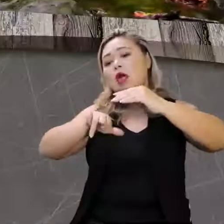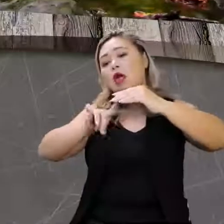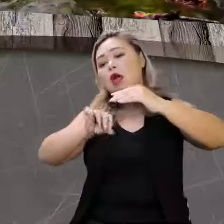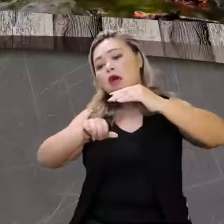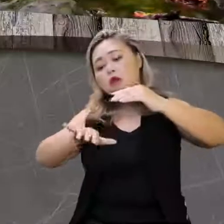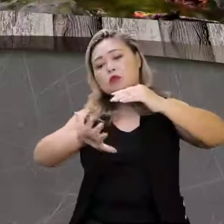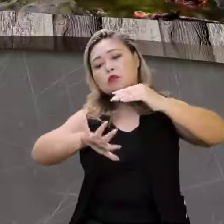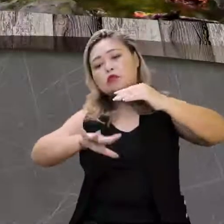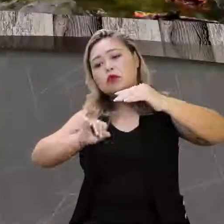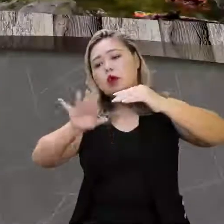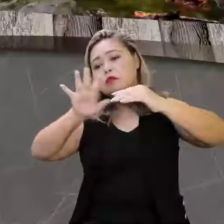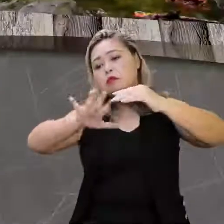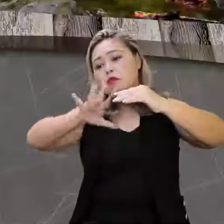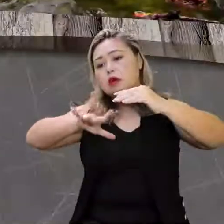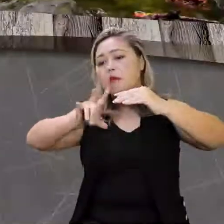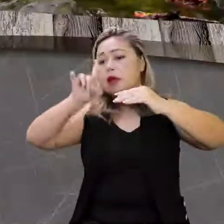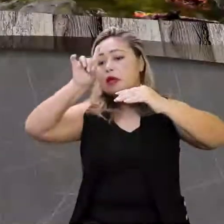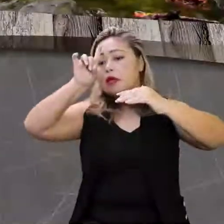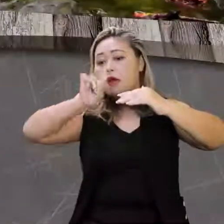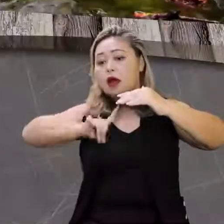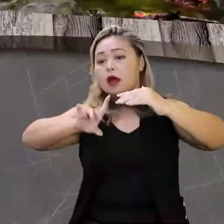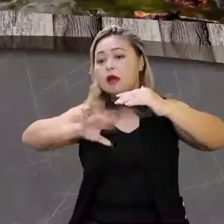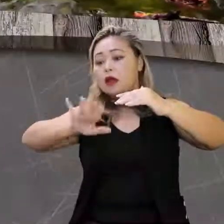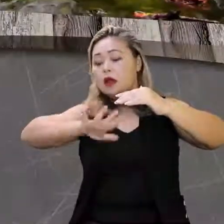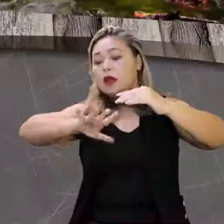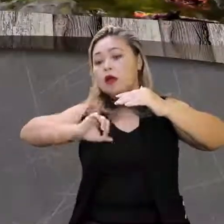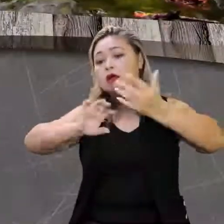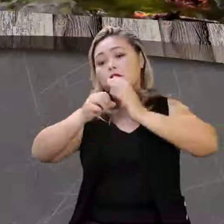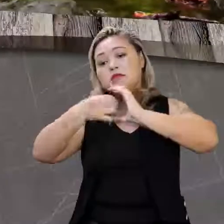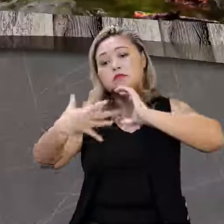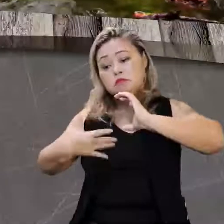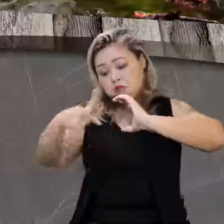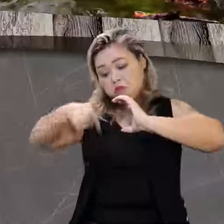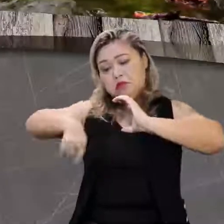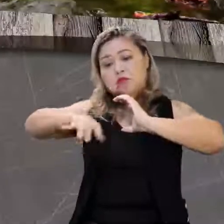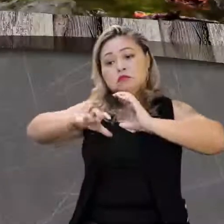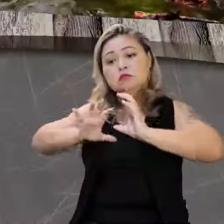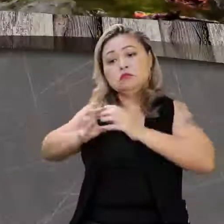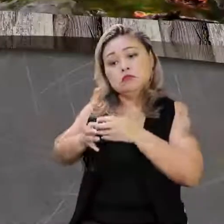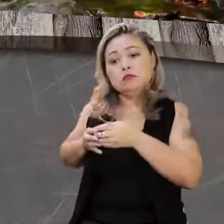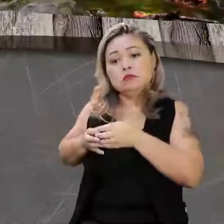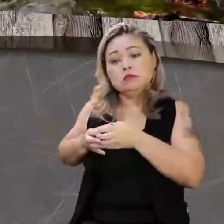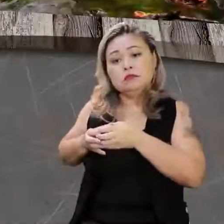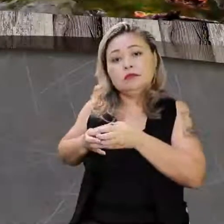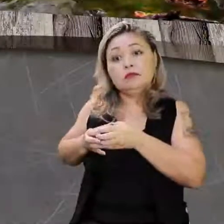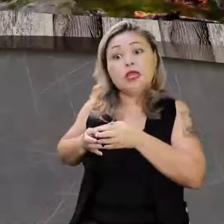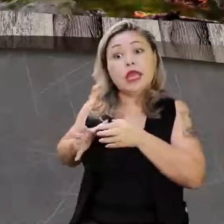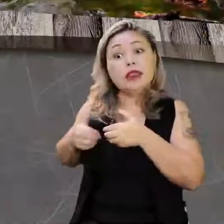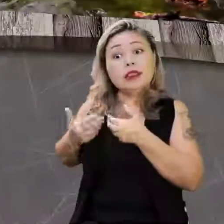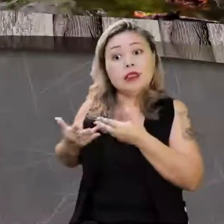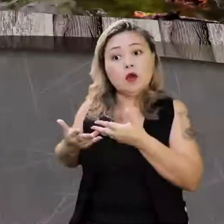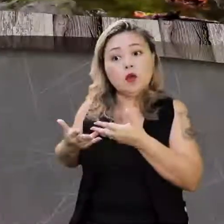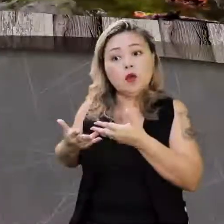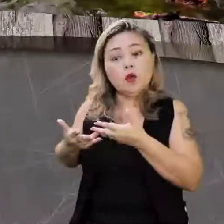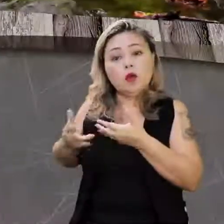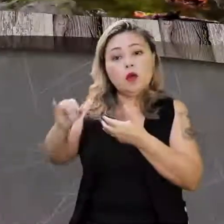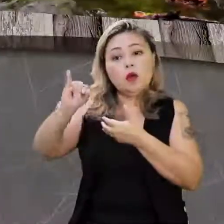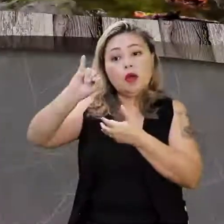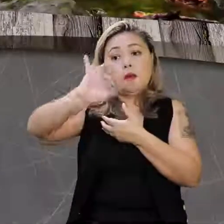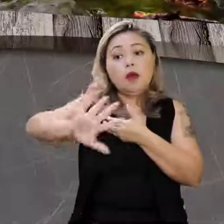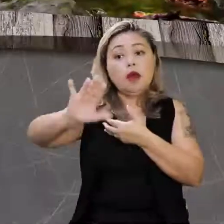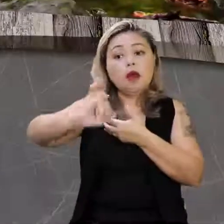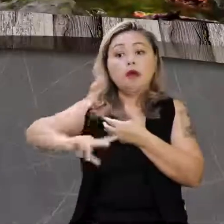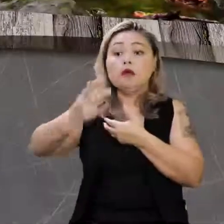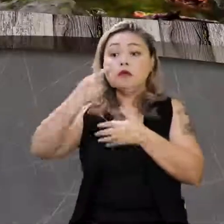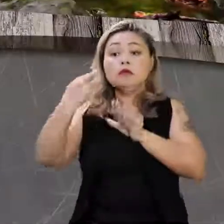a vegetação tem uma coloração mais amarelada. Então, essa característica foi benéfica para esse grupo. Então, queridos, o que a imagem mostra